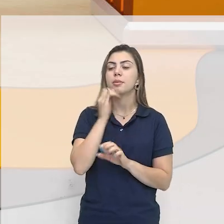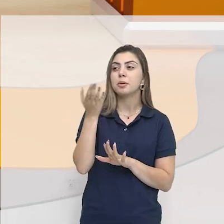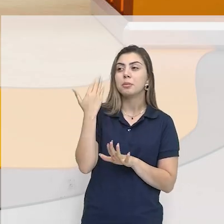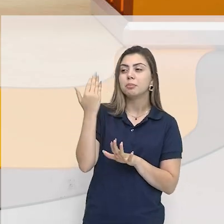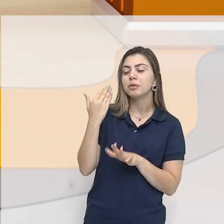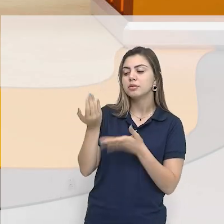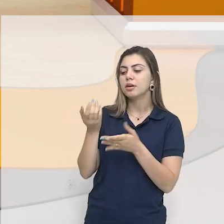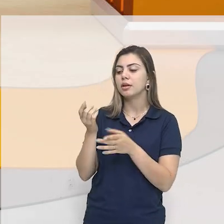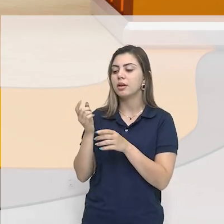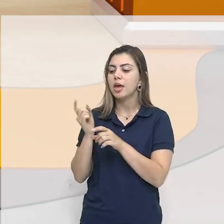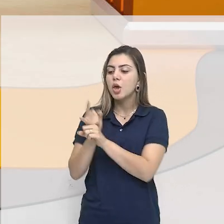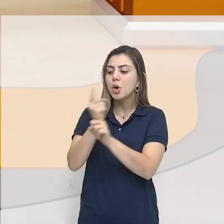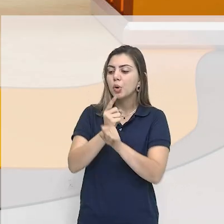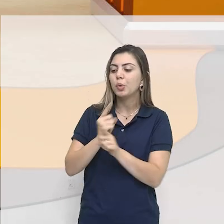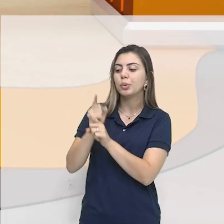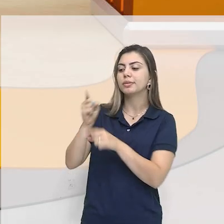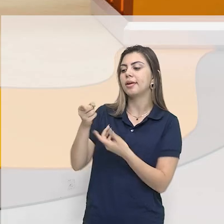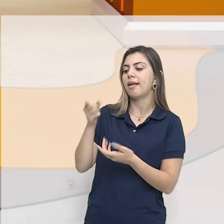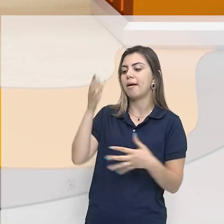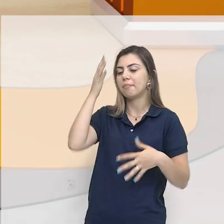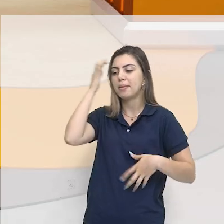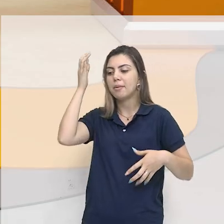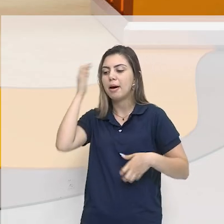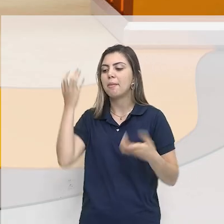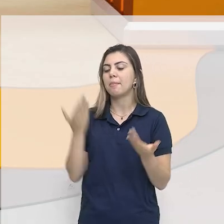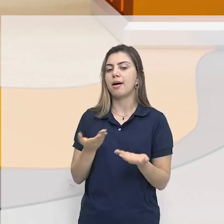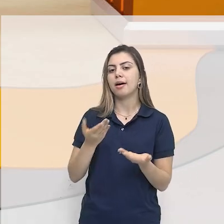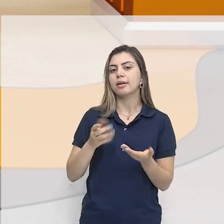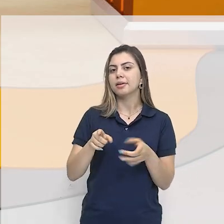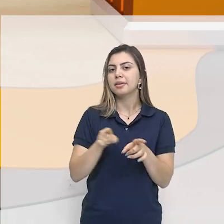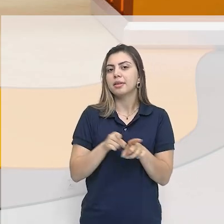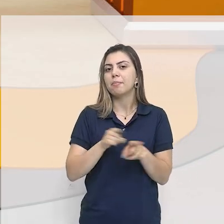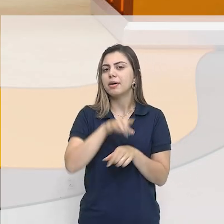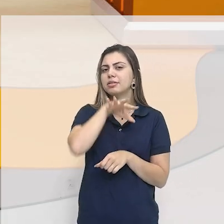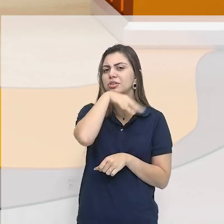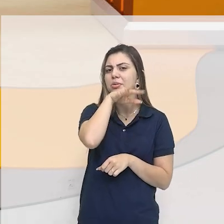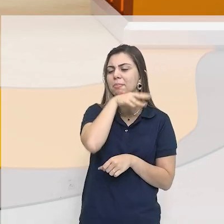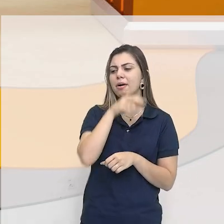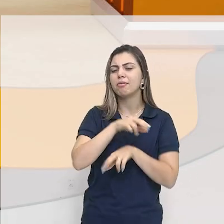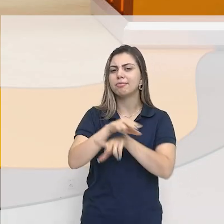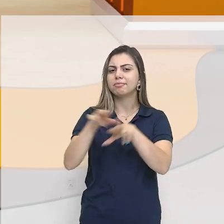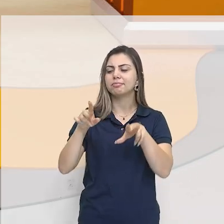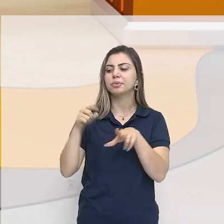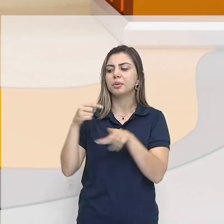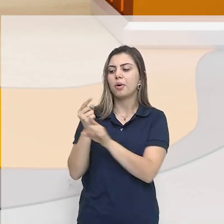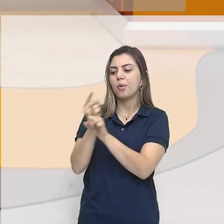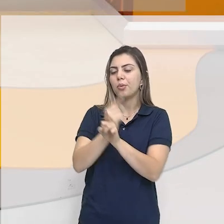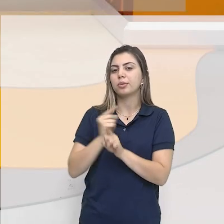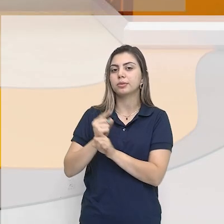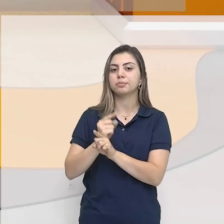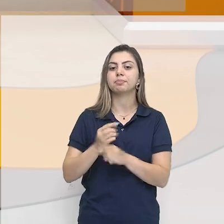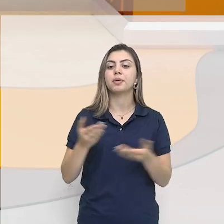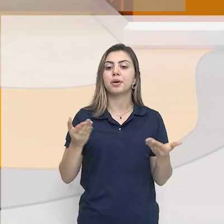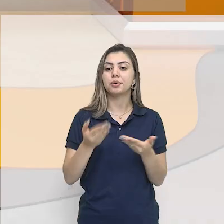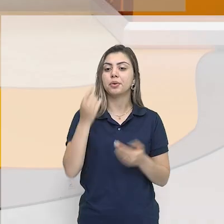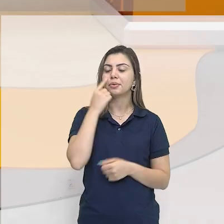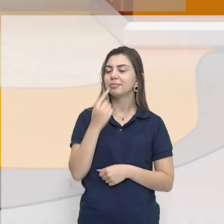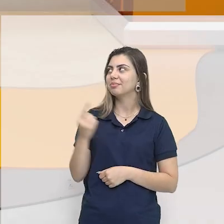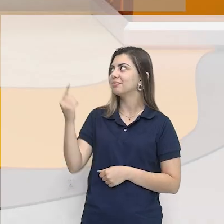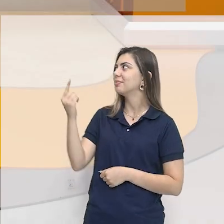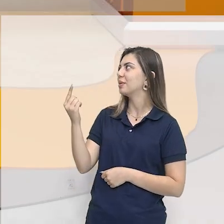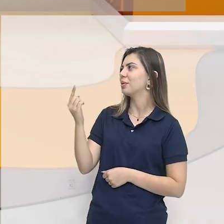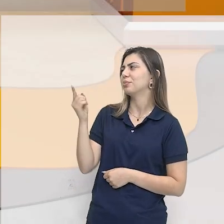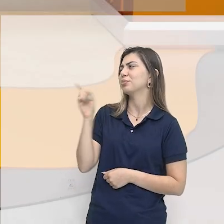fósseis tanto de primatas, dos primeiros hominídeos ou mesmo de animais. Então, acompanhe comigo, eu trago para vocês aqui, olha